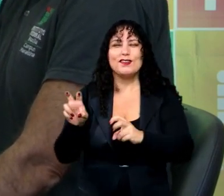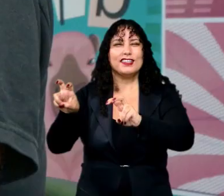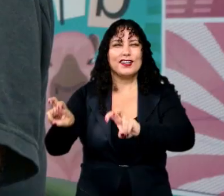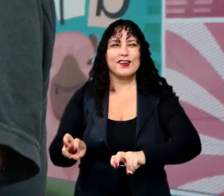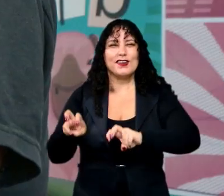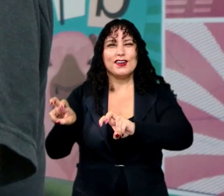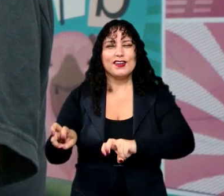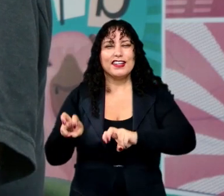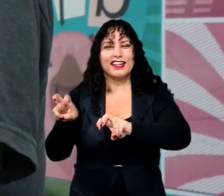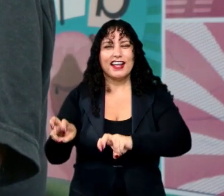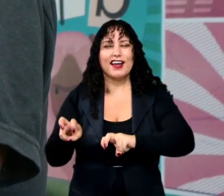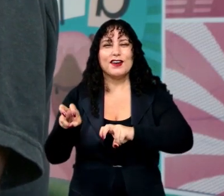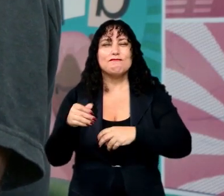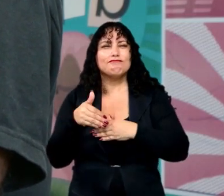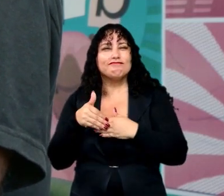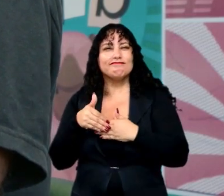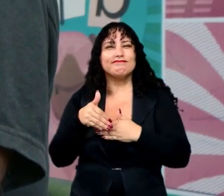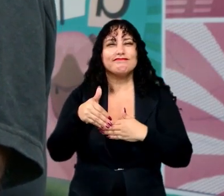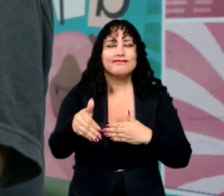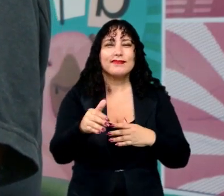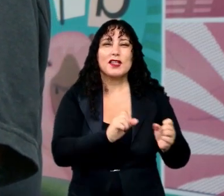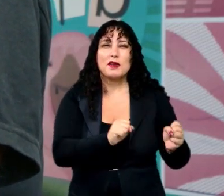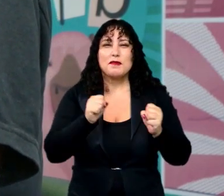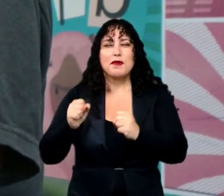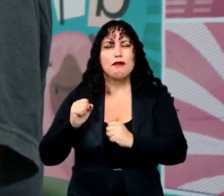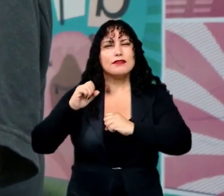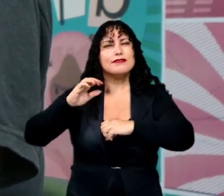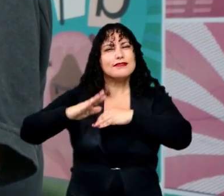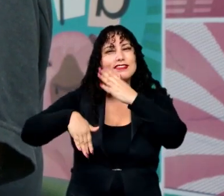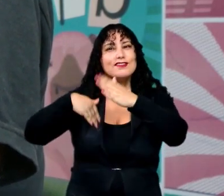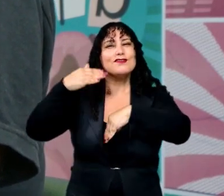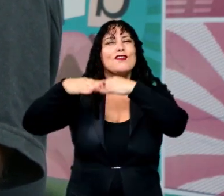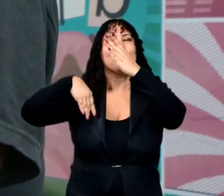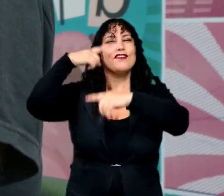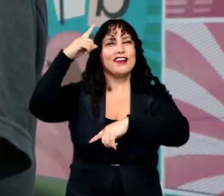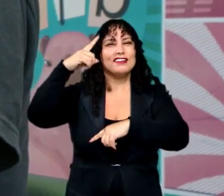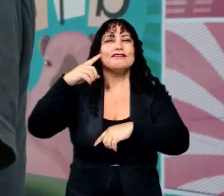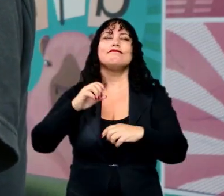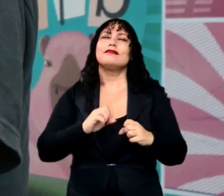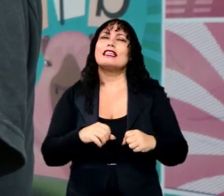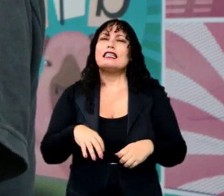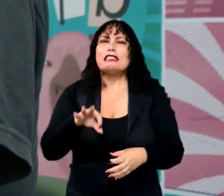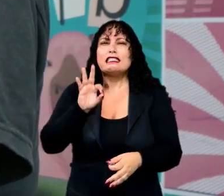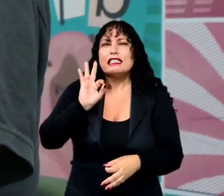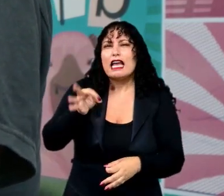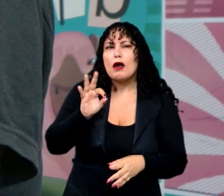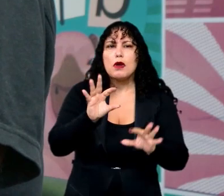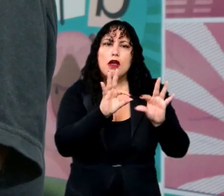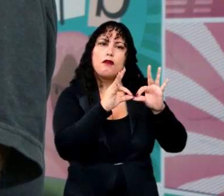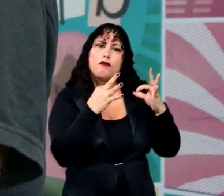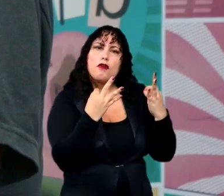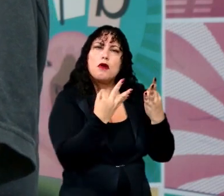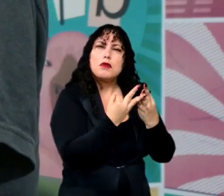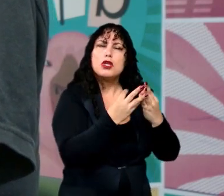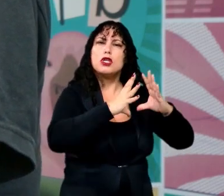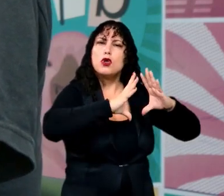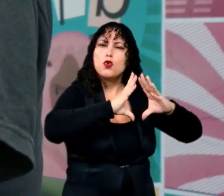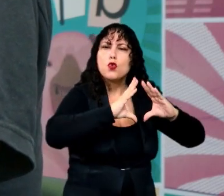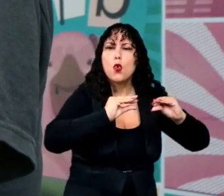eh com essas iniciativas que eles podem desenvolver que realmente a sua família um